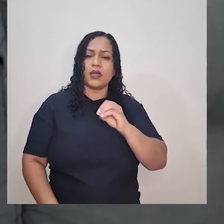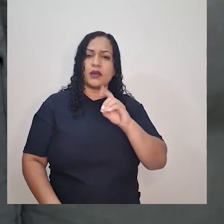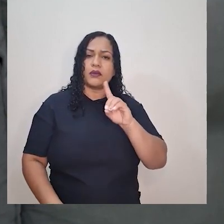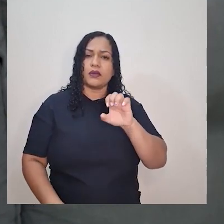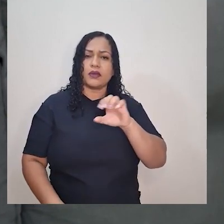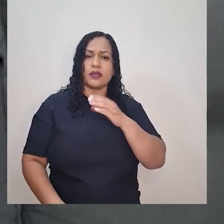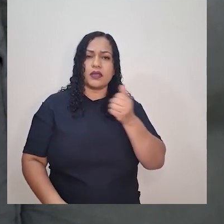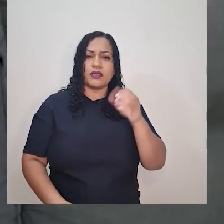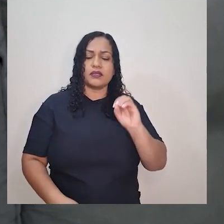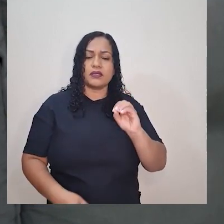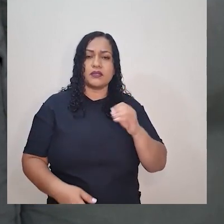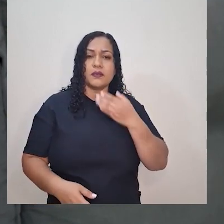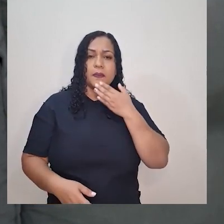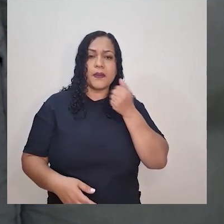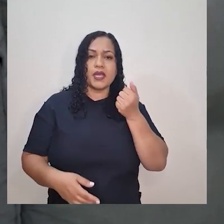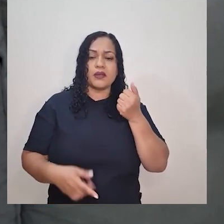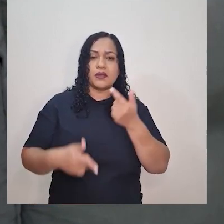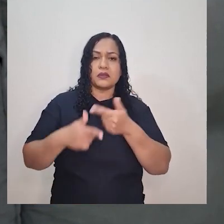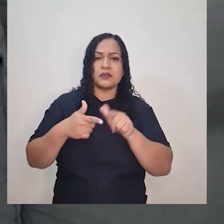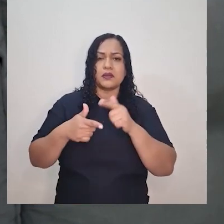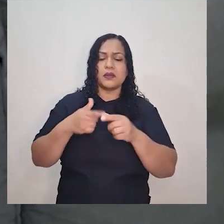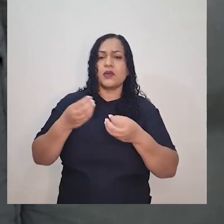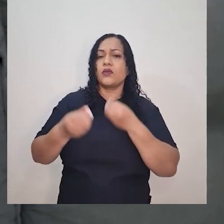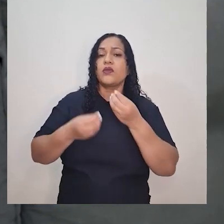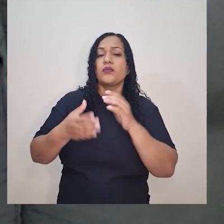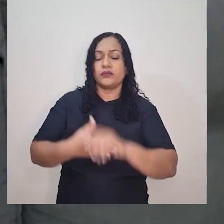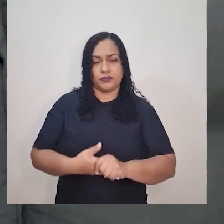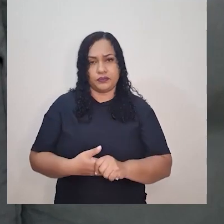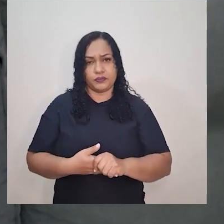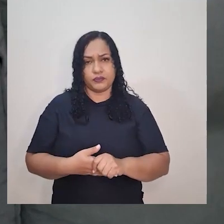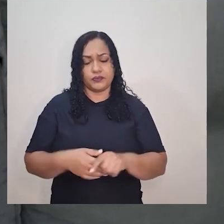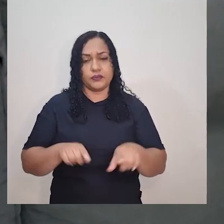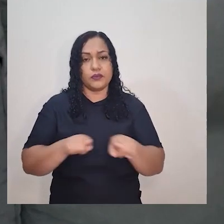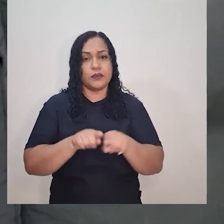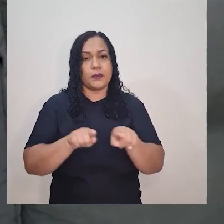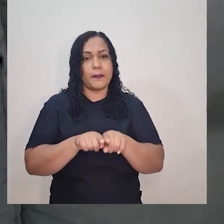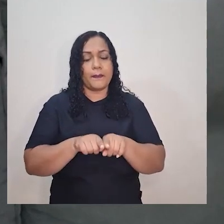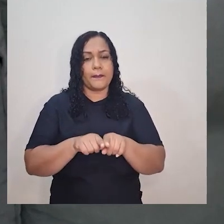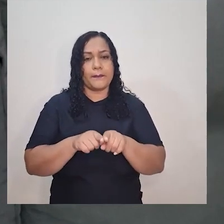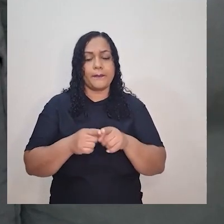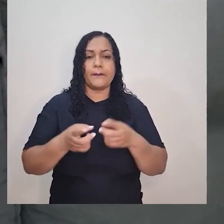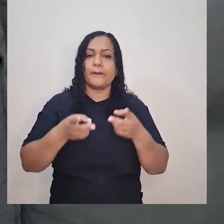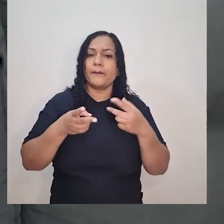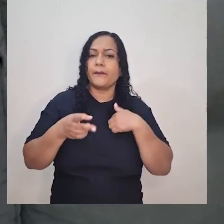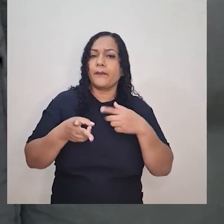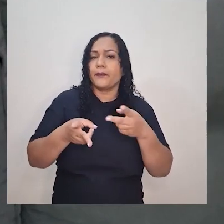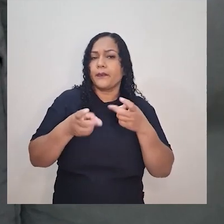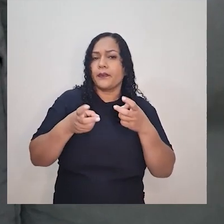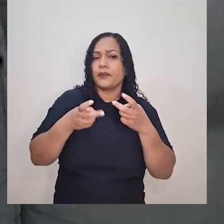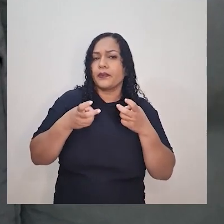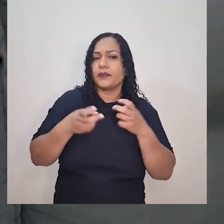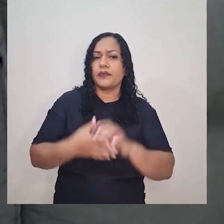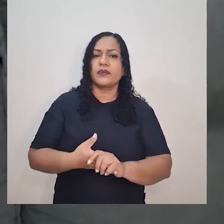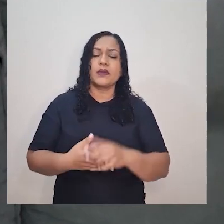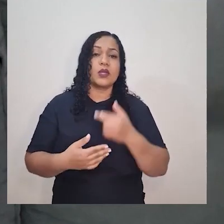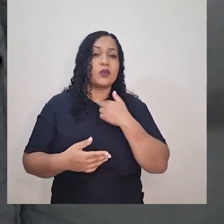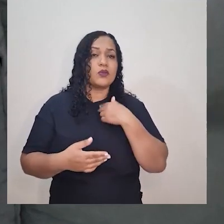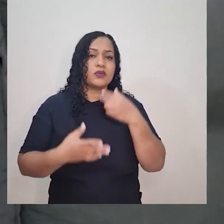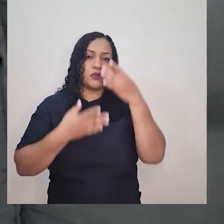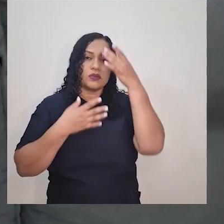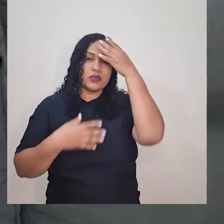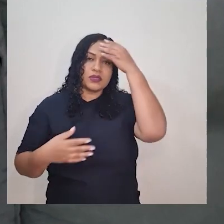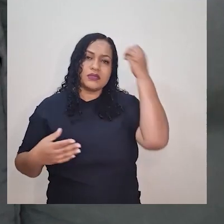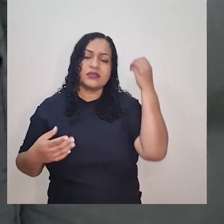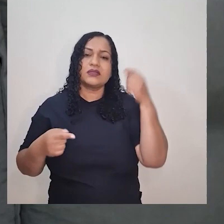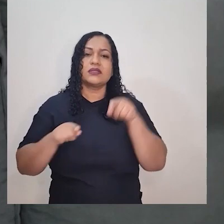possa ser percebida. Dentro dessa observação também, eu não posso esquecer